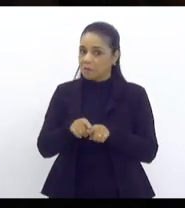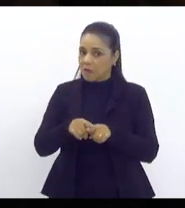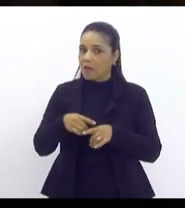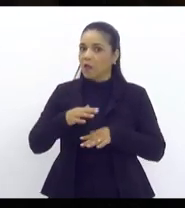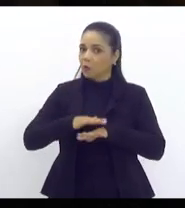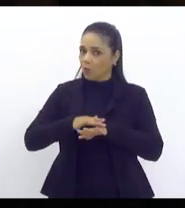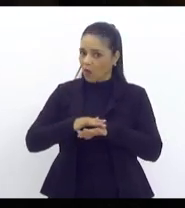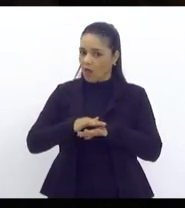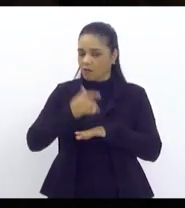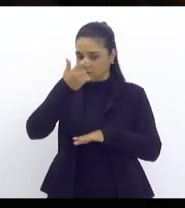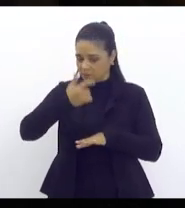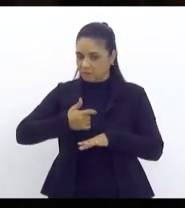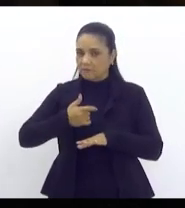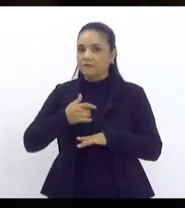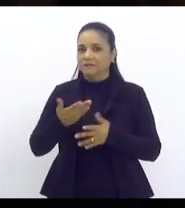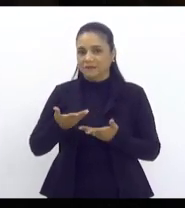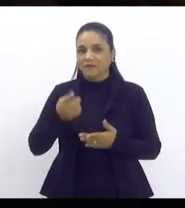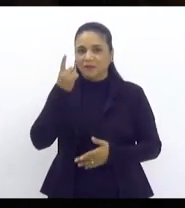deputada Marta Rocha?